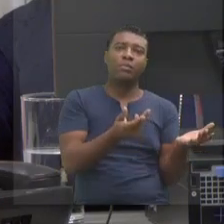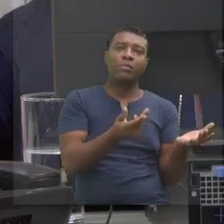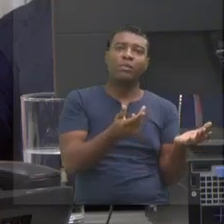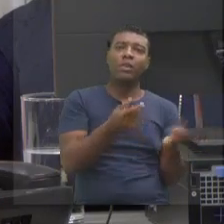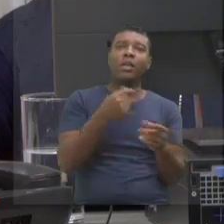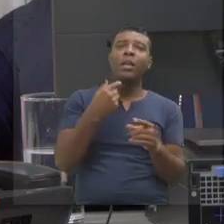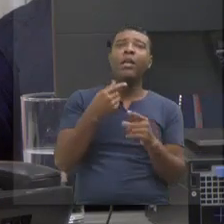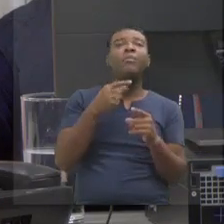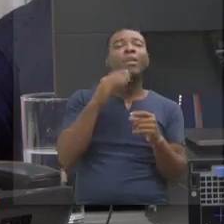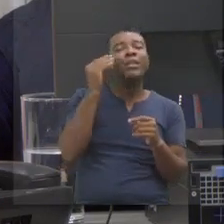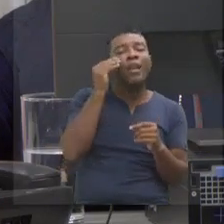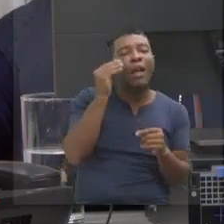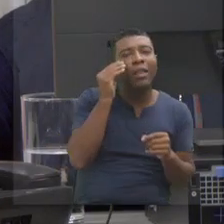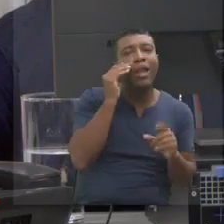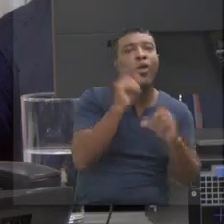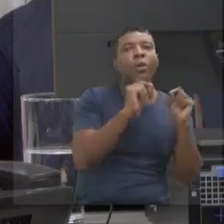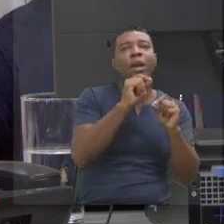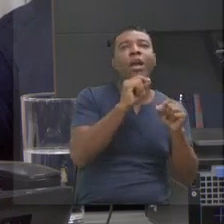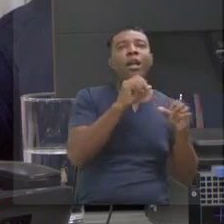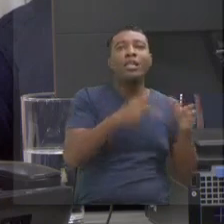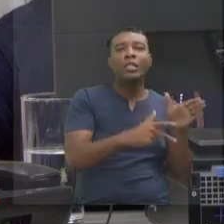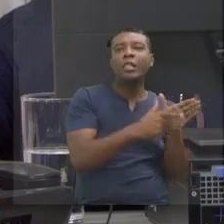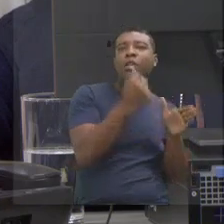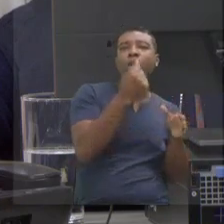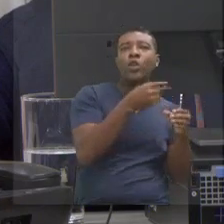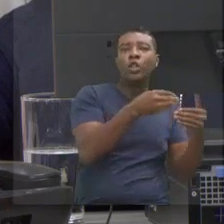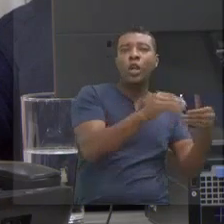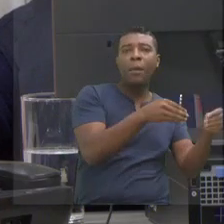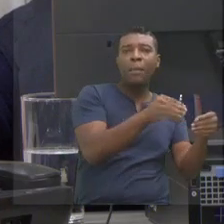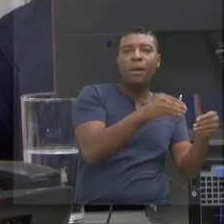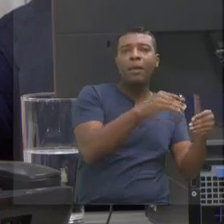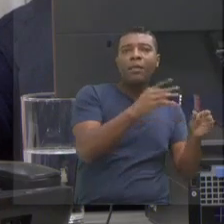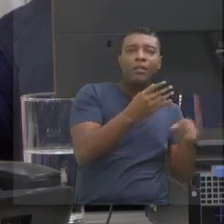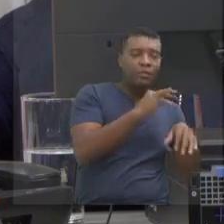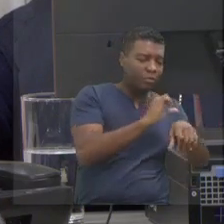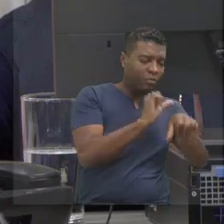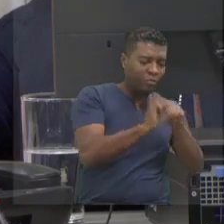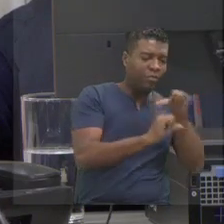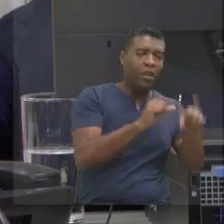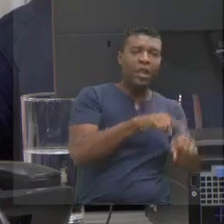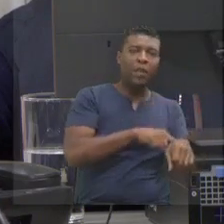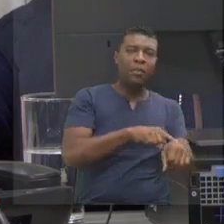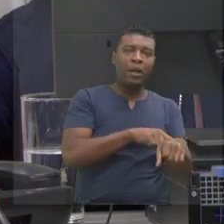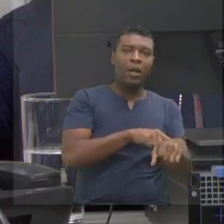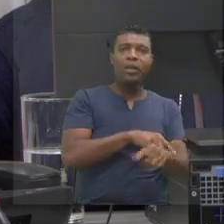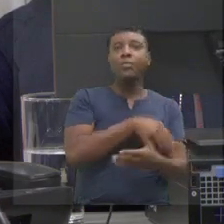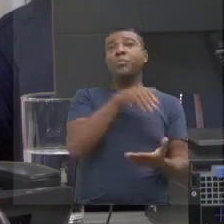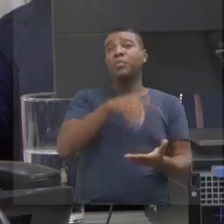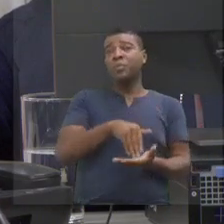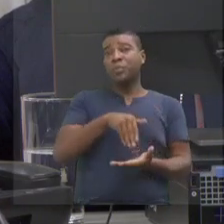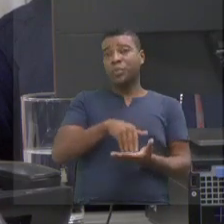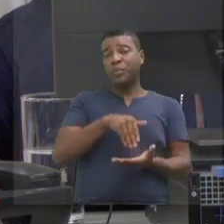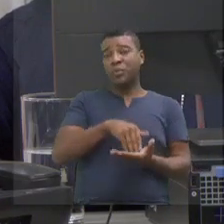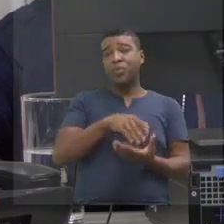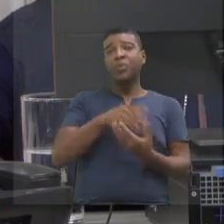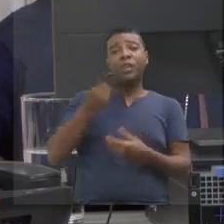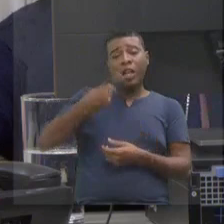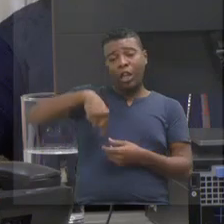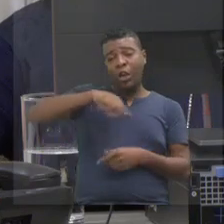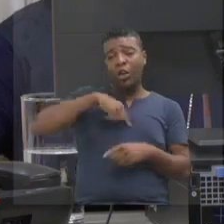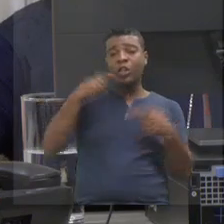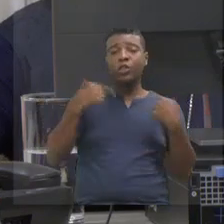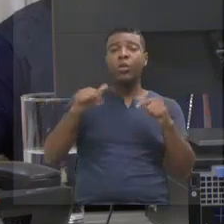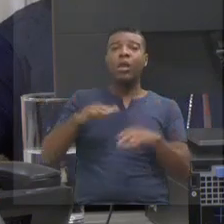com plástica para a gente estar atendendo a nossa região da melhor forma possível e por último é agora nós não temos mais